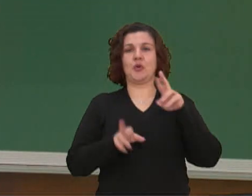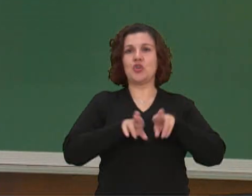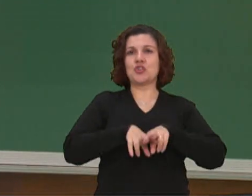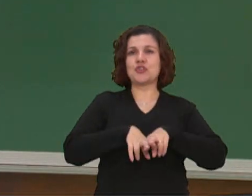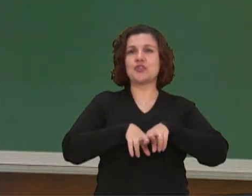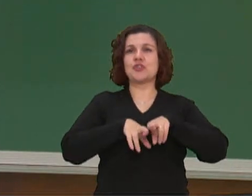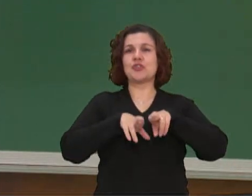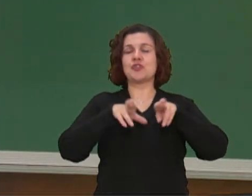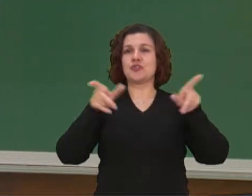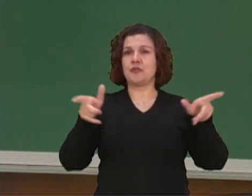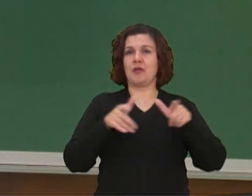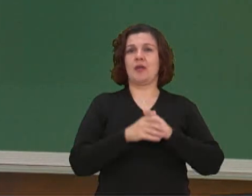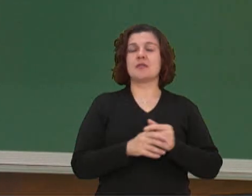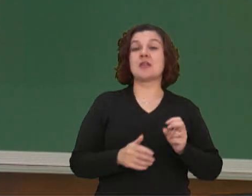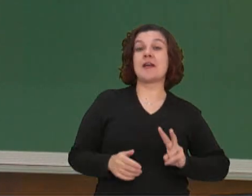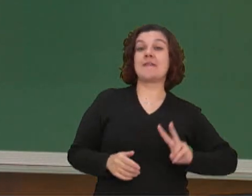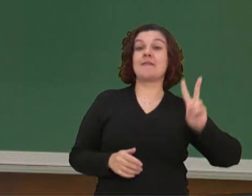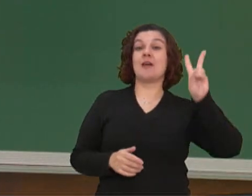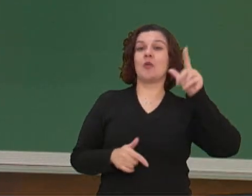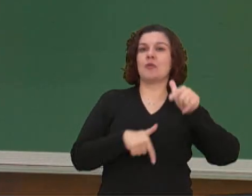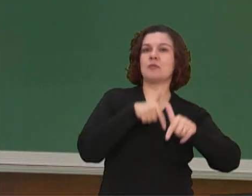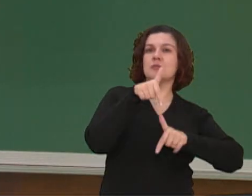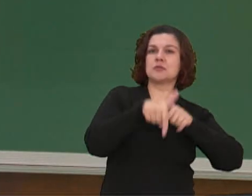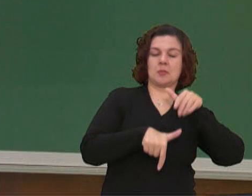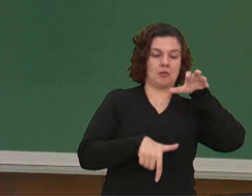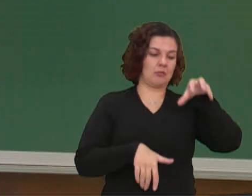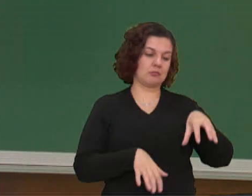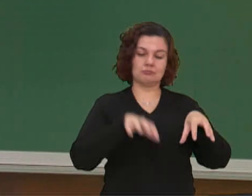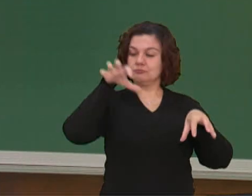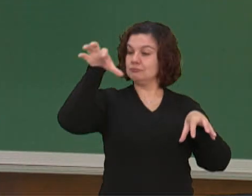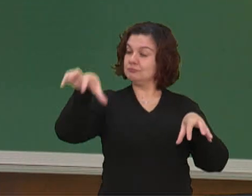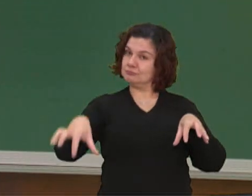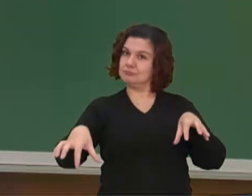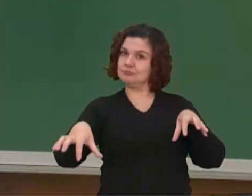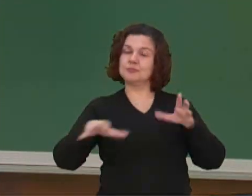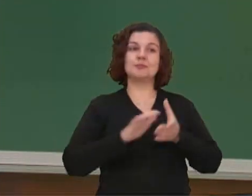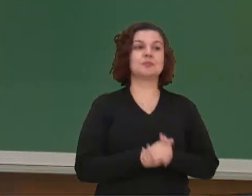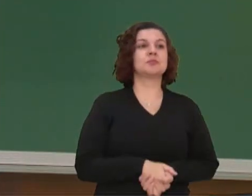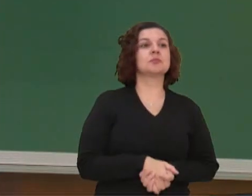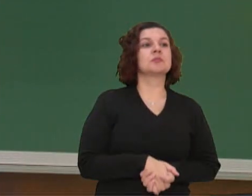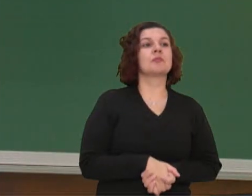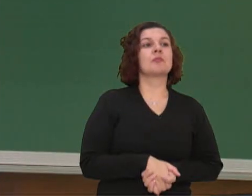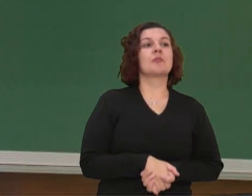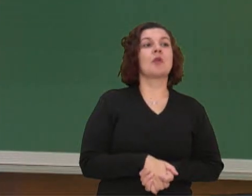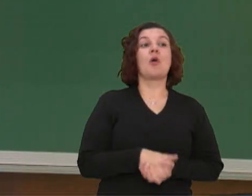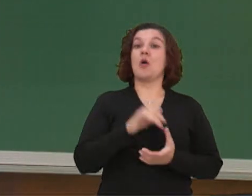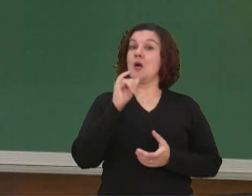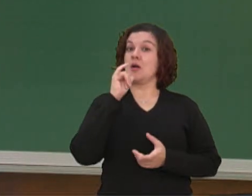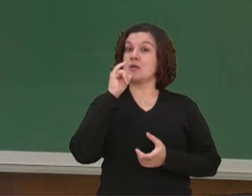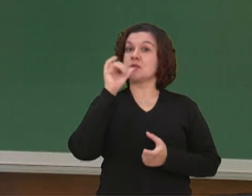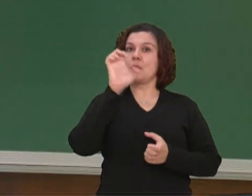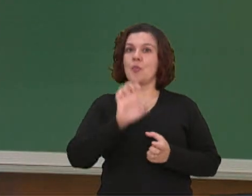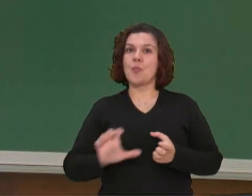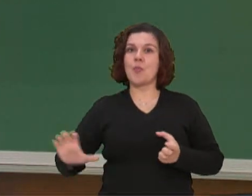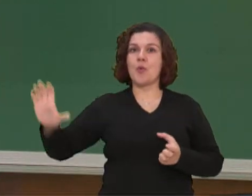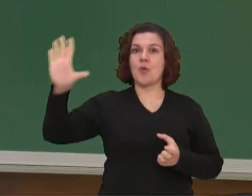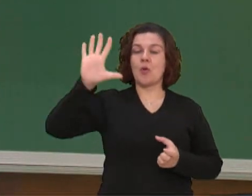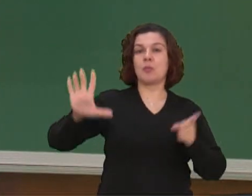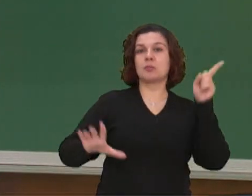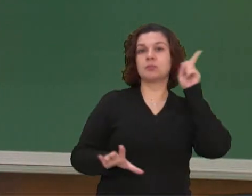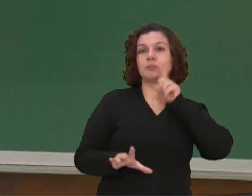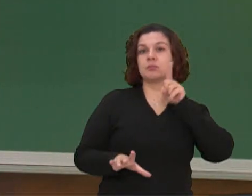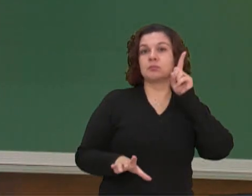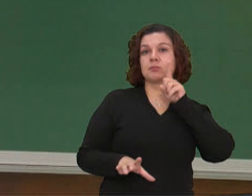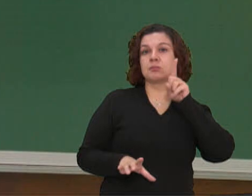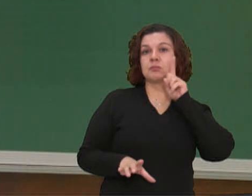diferença de valorização do trabalhador de uma região para outra. Então, tinha lá descrito na União Europeia, nos Estados